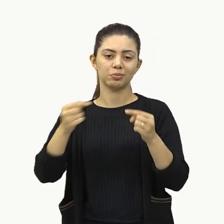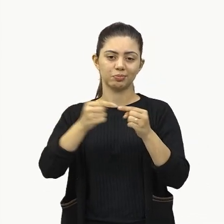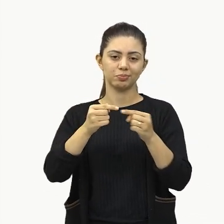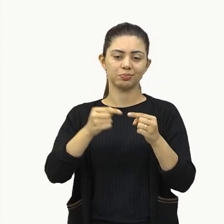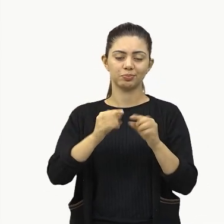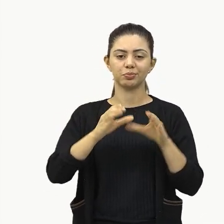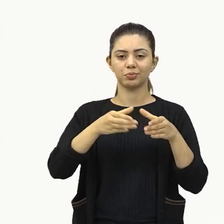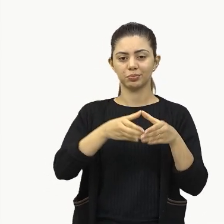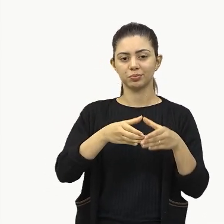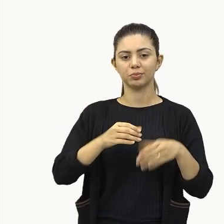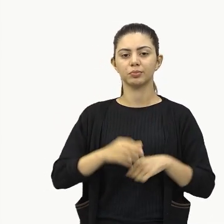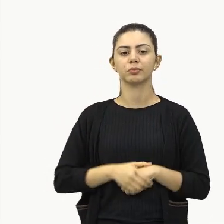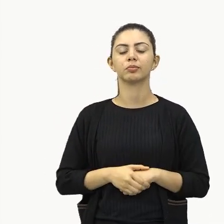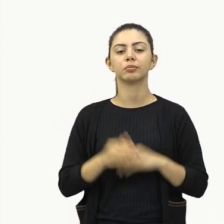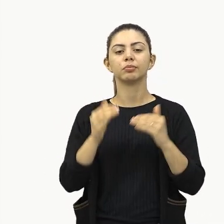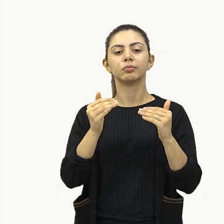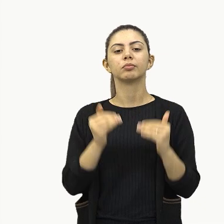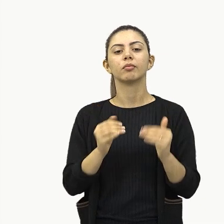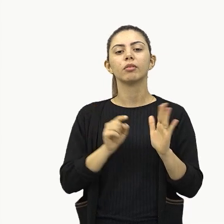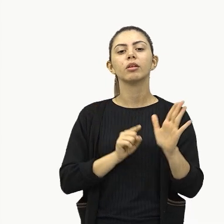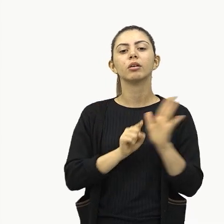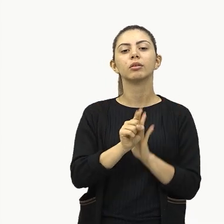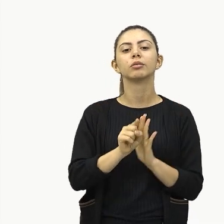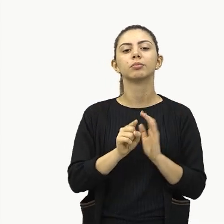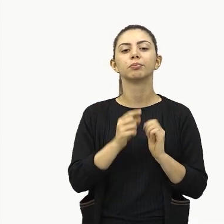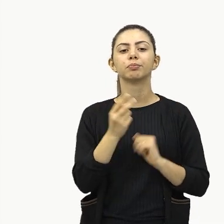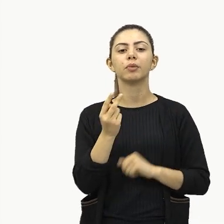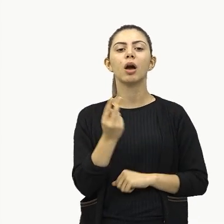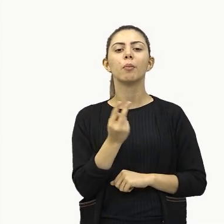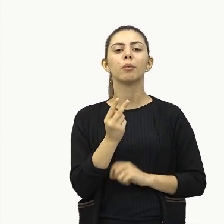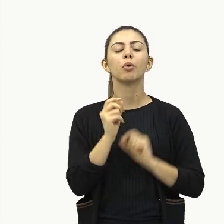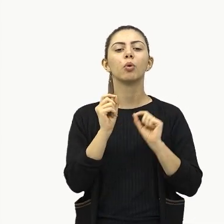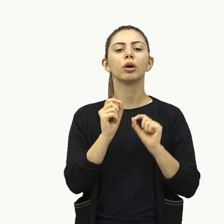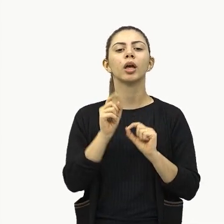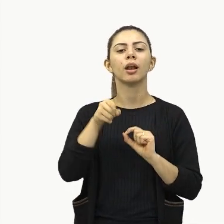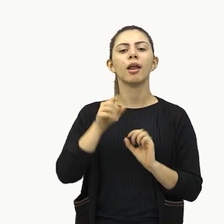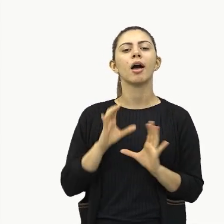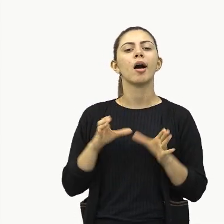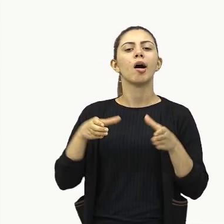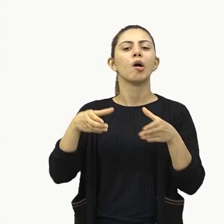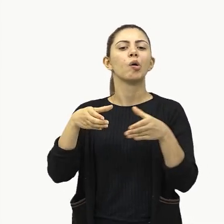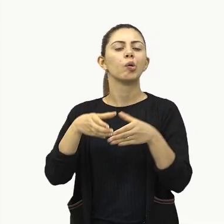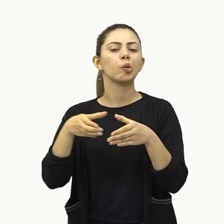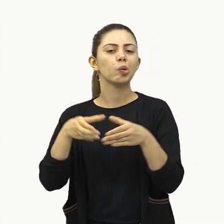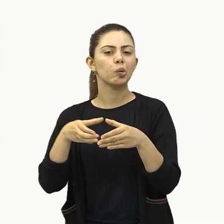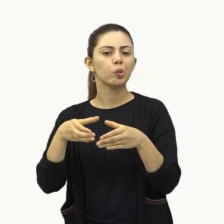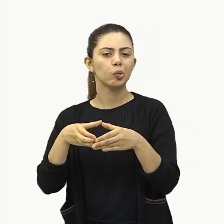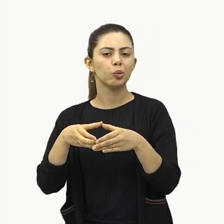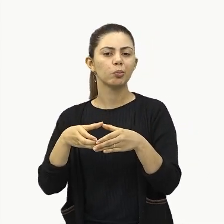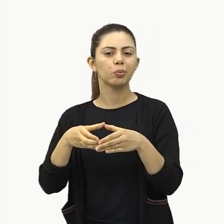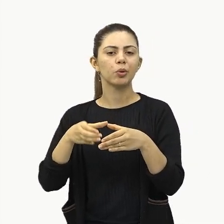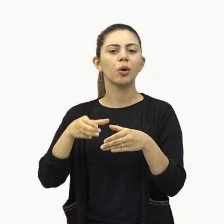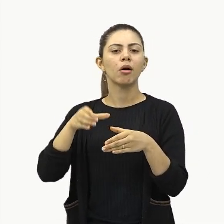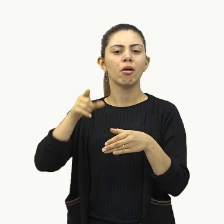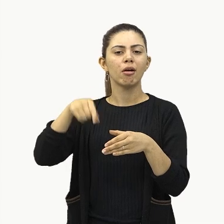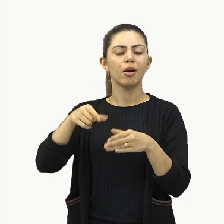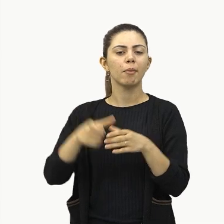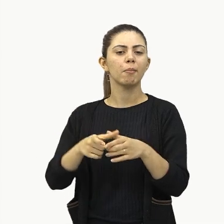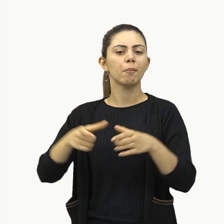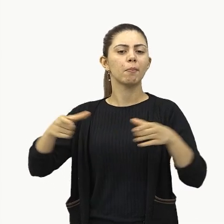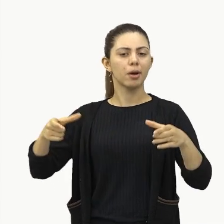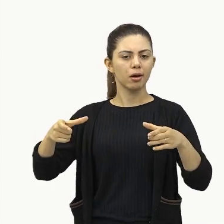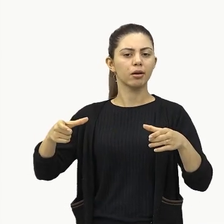interrogação: todo número inteiro é natural? Não. Lembre a ordem do diagrama. Eu tenho o conjunto